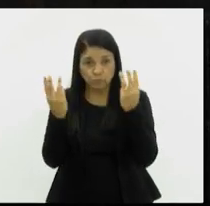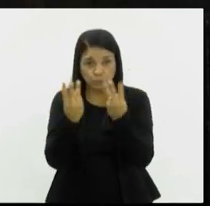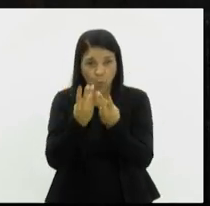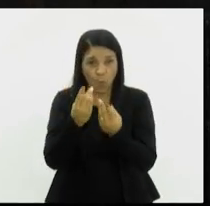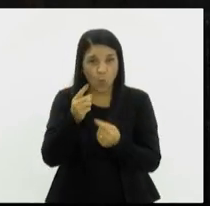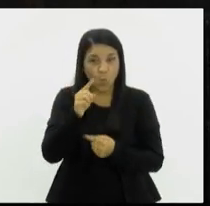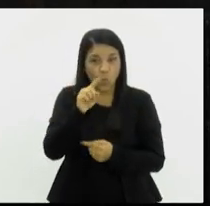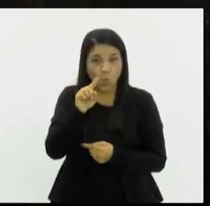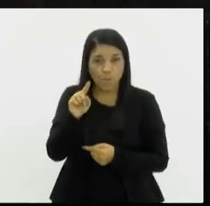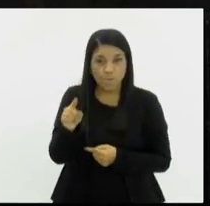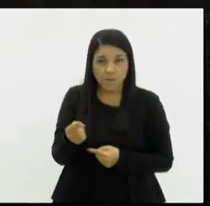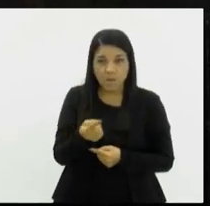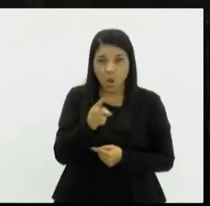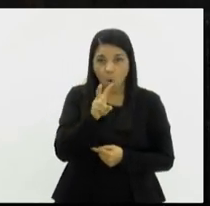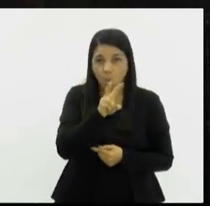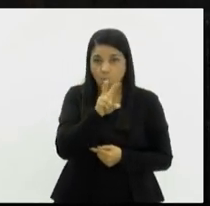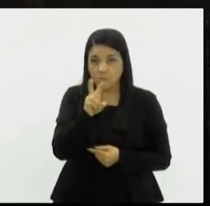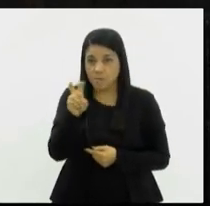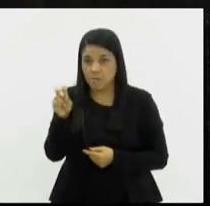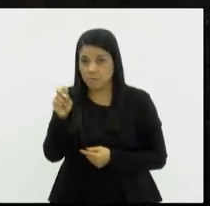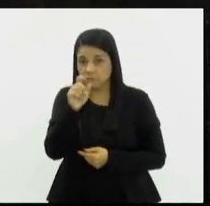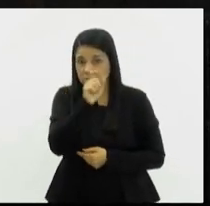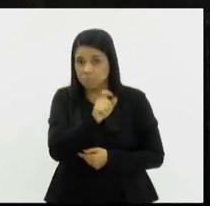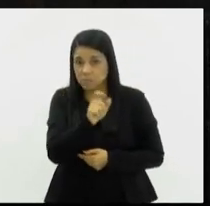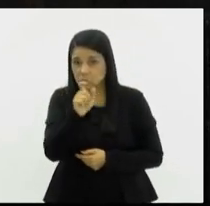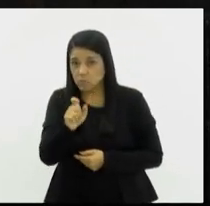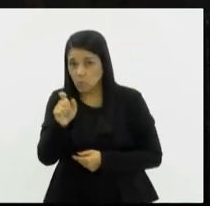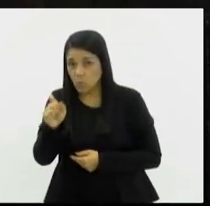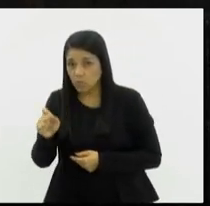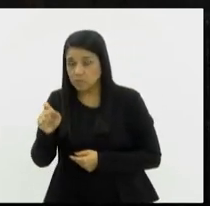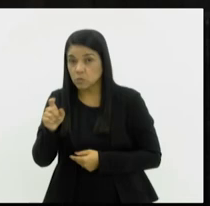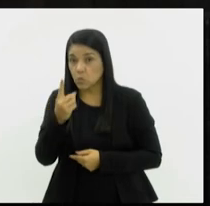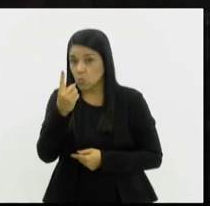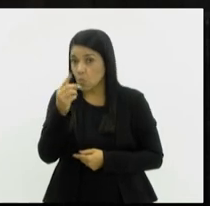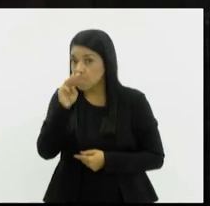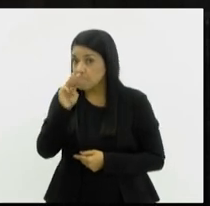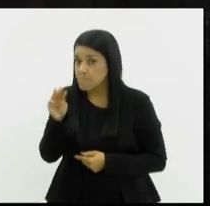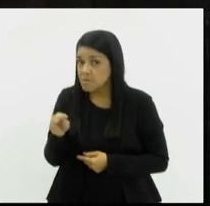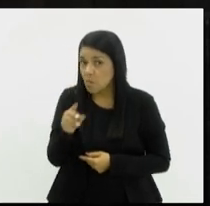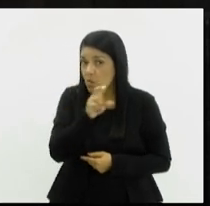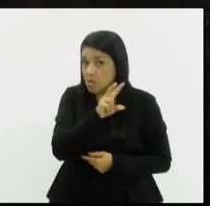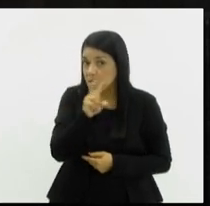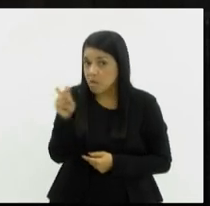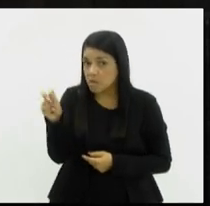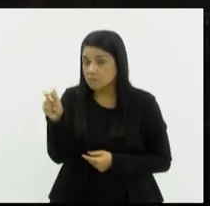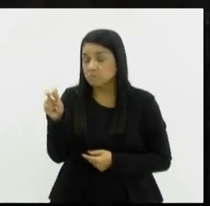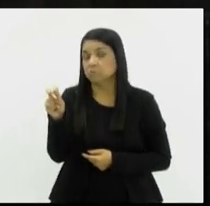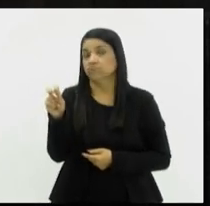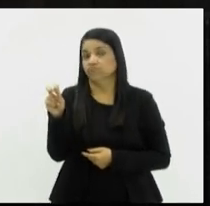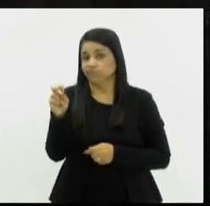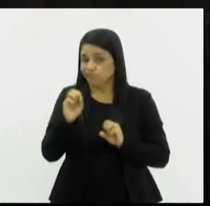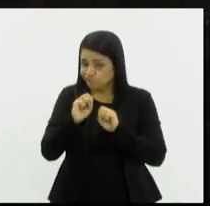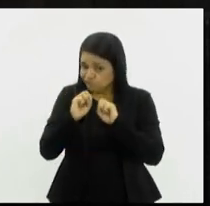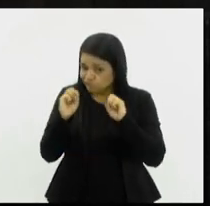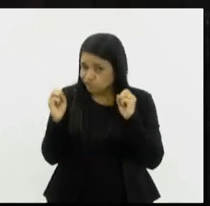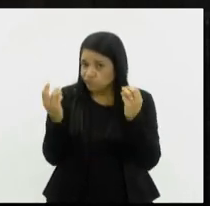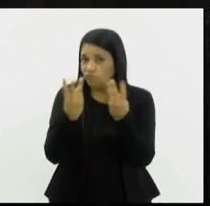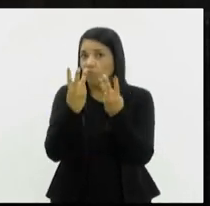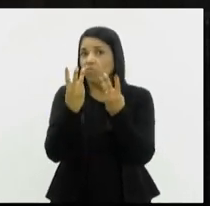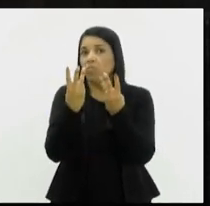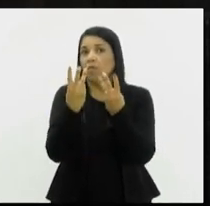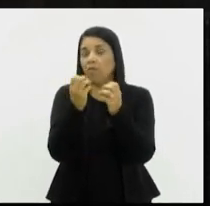1,5 milhão de pessoas é de grandes proporções. Processo que já se afigurou diversas vezes